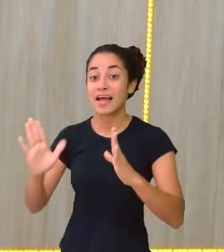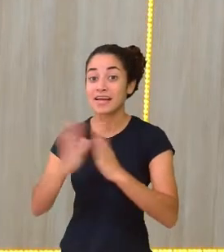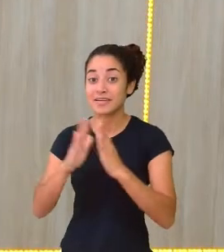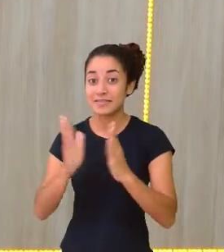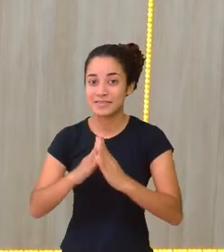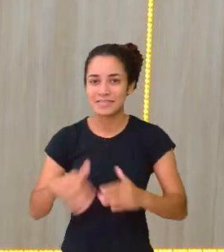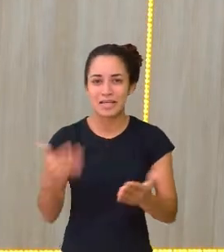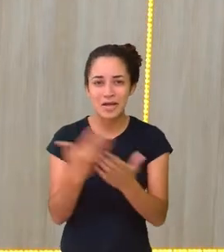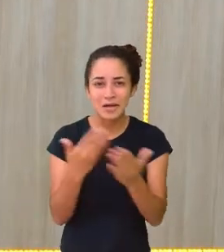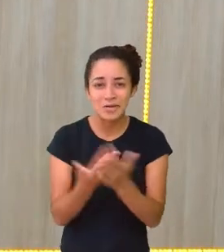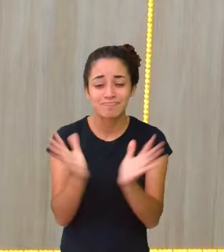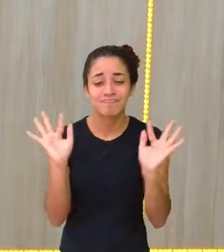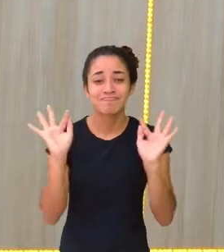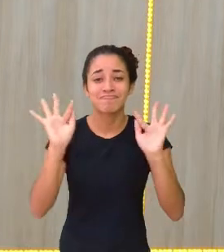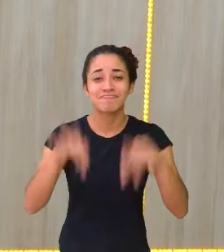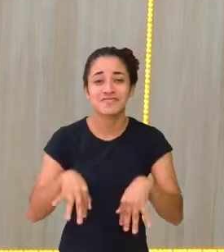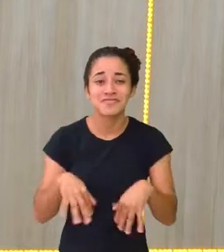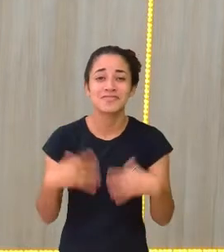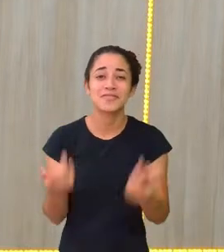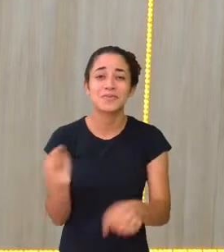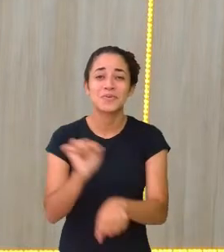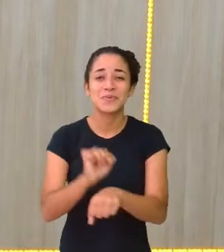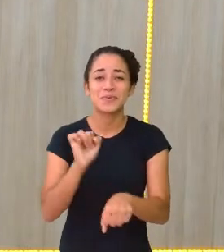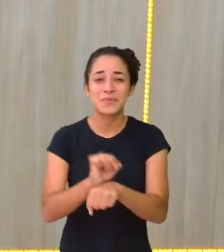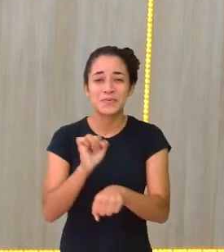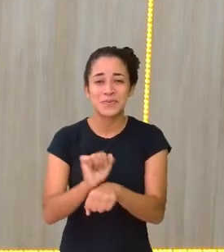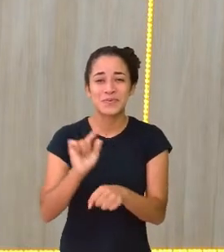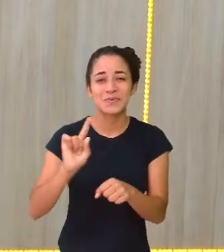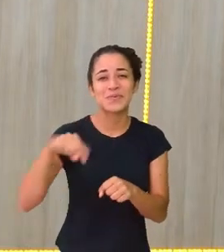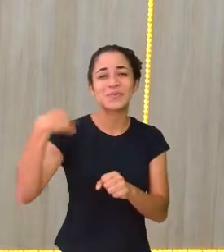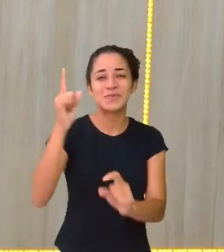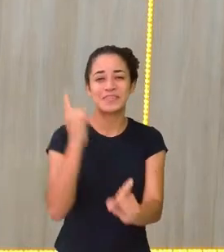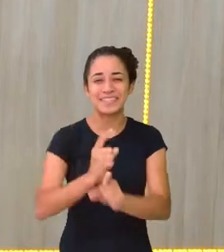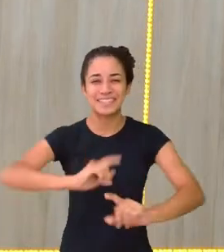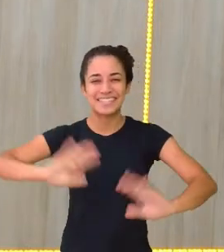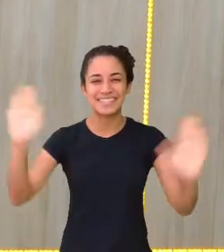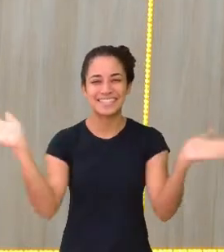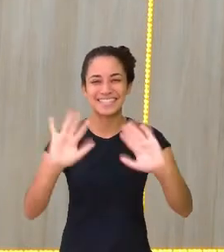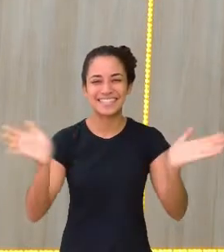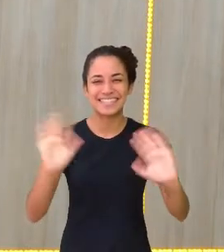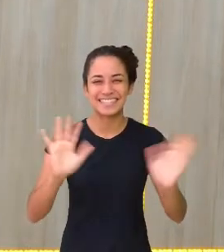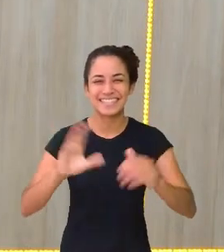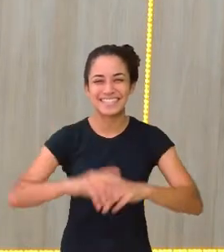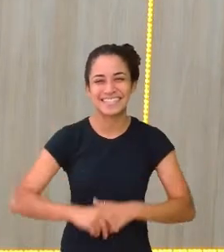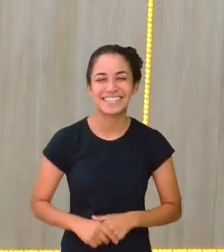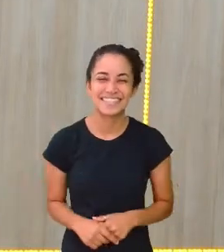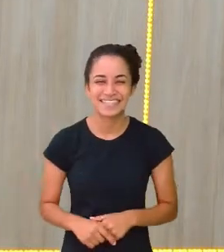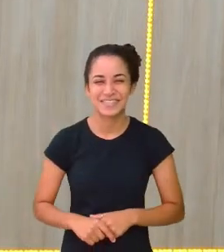A nossa aula está terminando. Eu aguardo vocês na próxima aula. Tchau, tchau, pessoal!